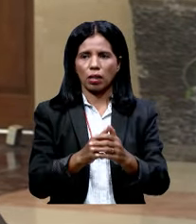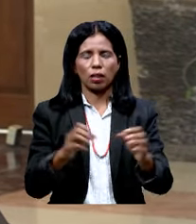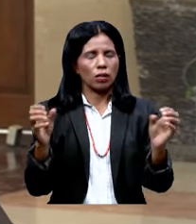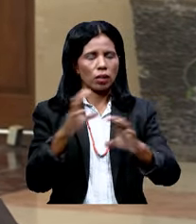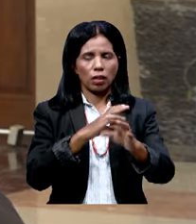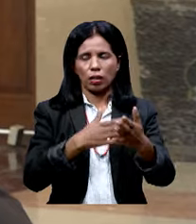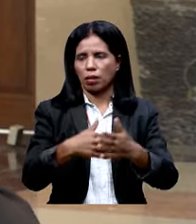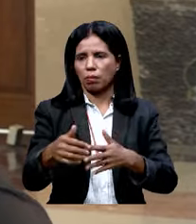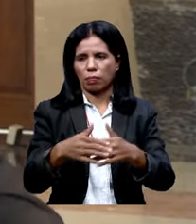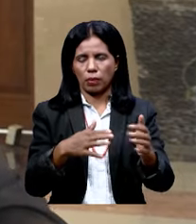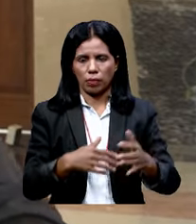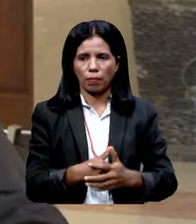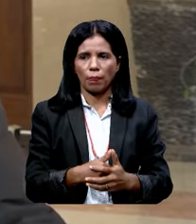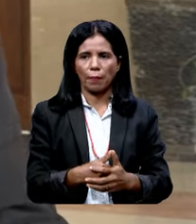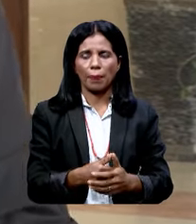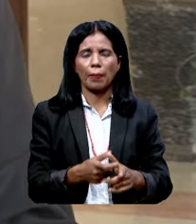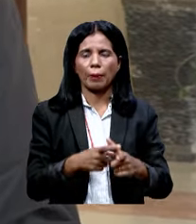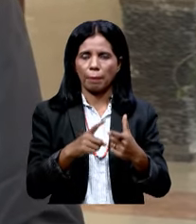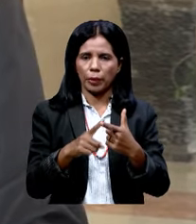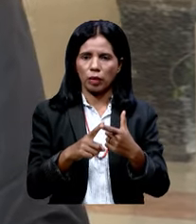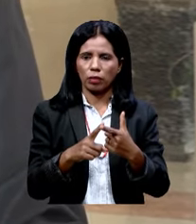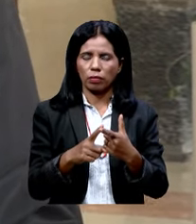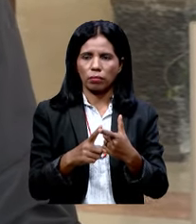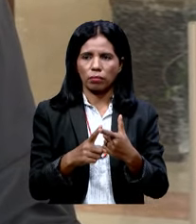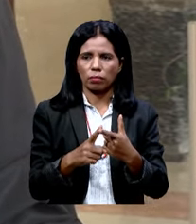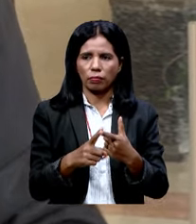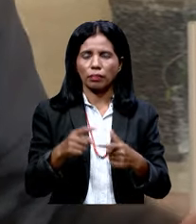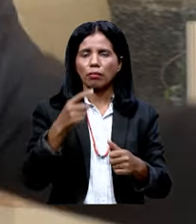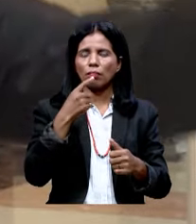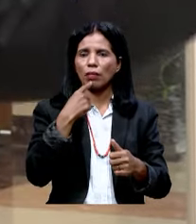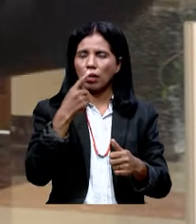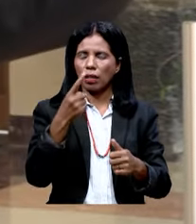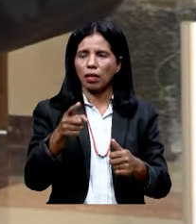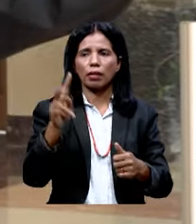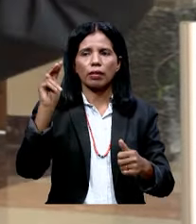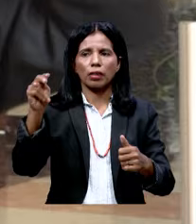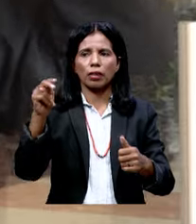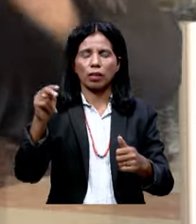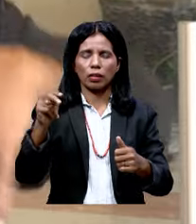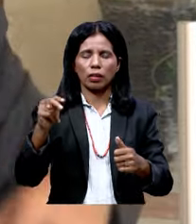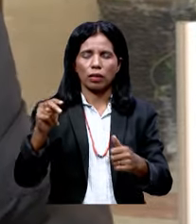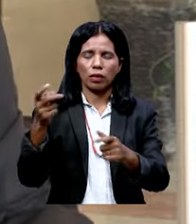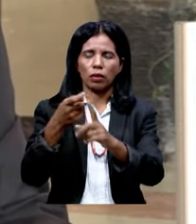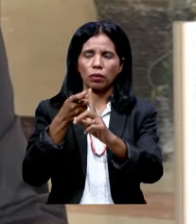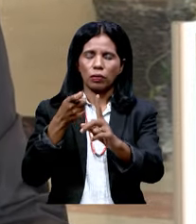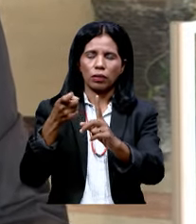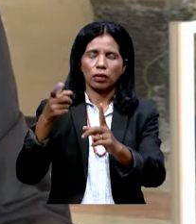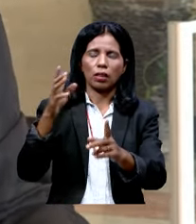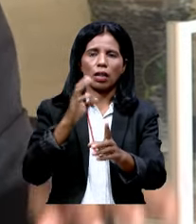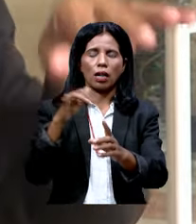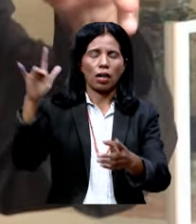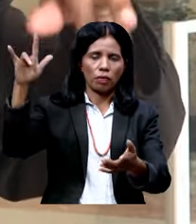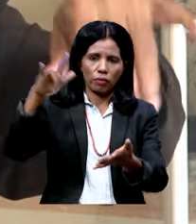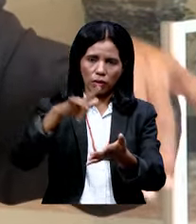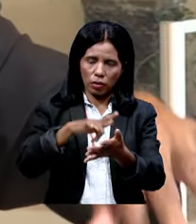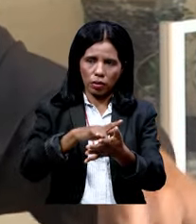bem, mas a tu nem carica, nem a tu tu se aviamos,